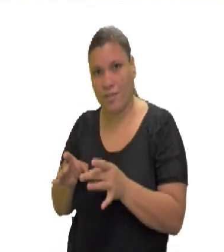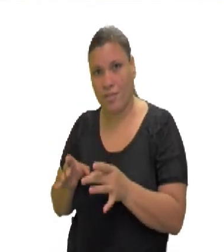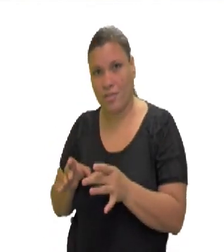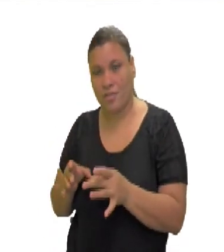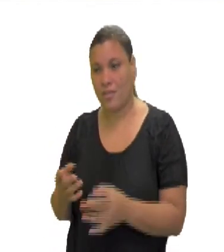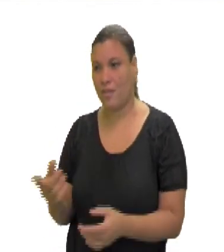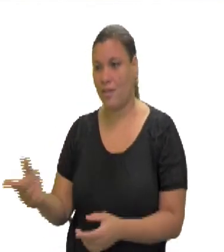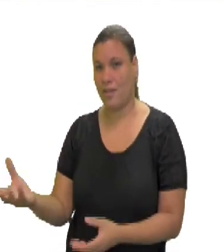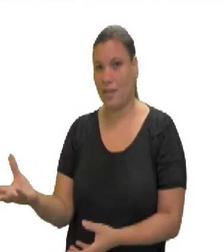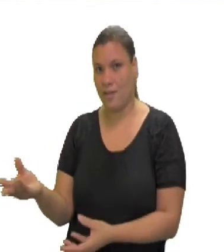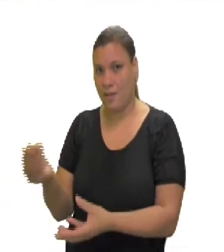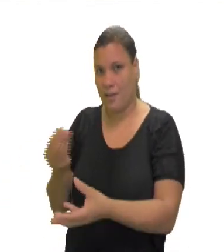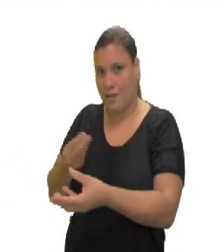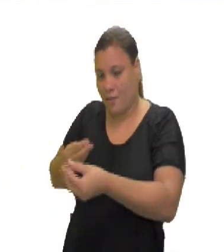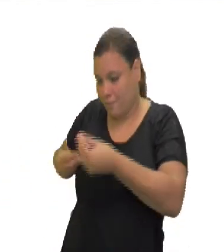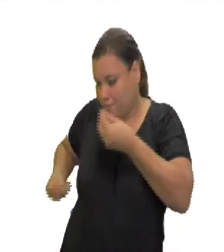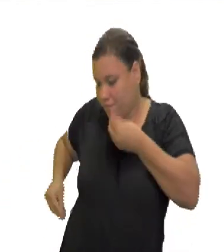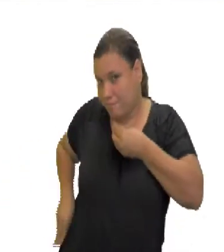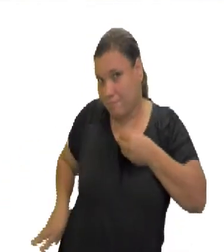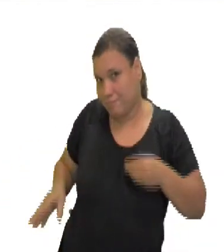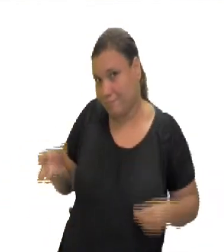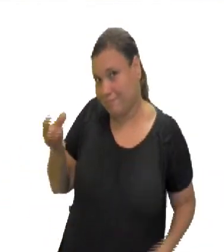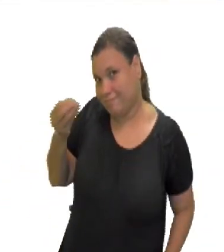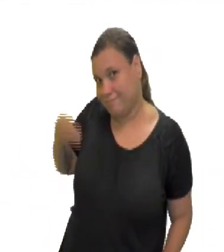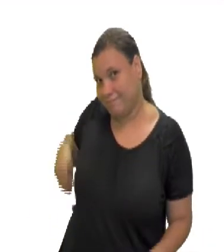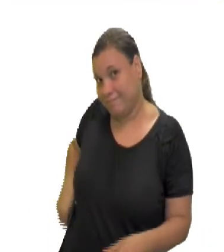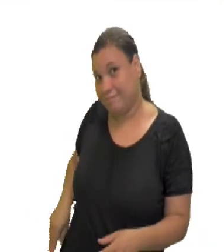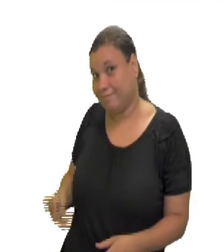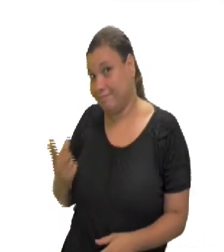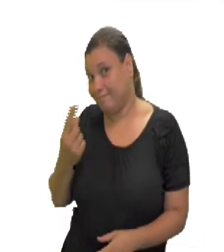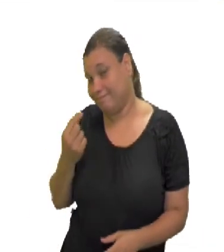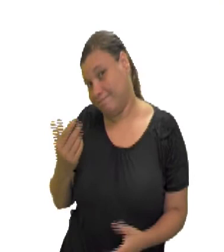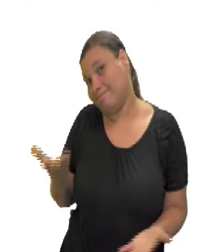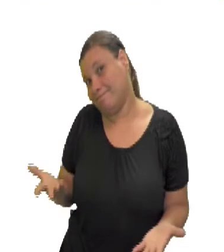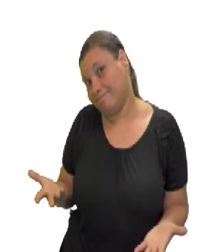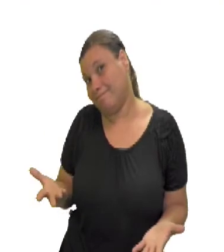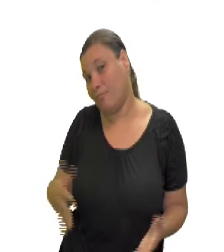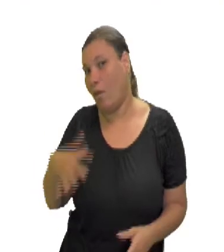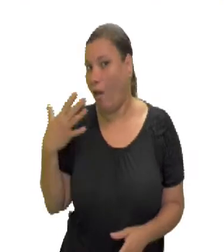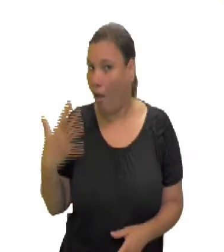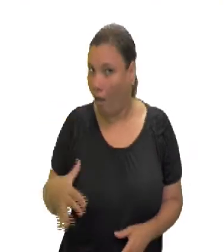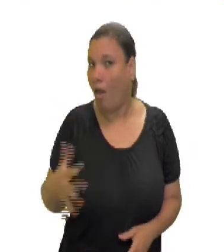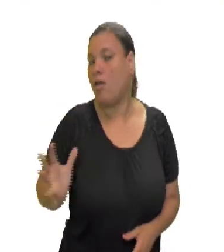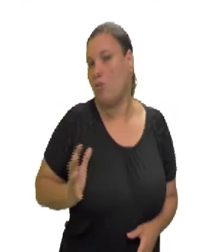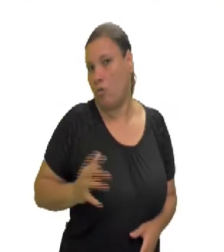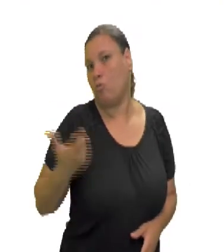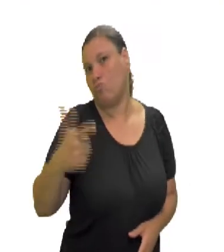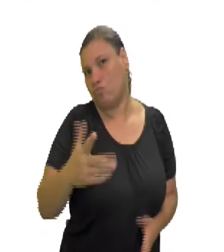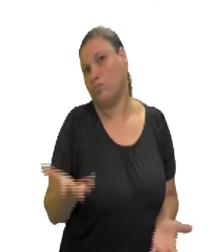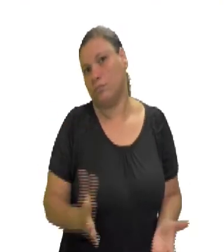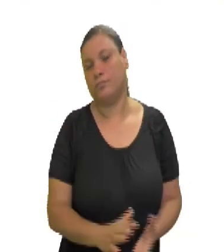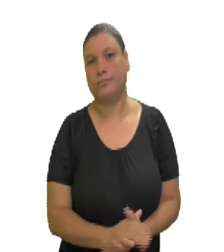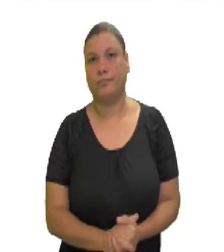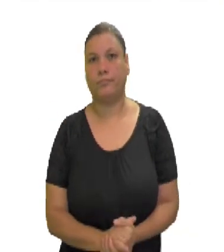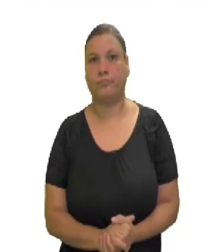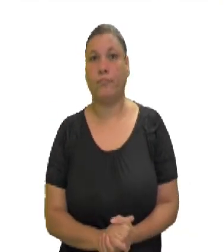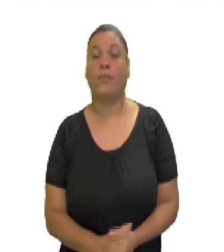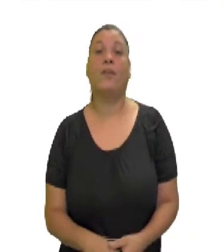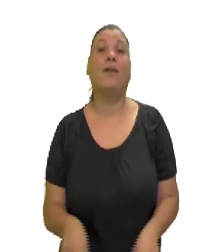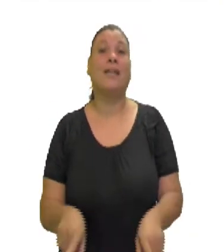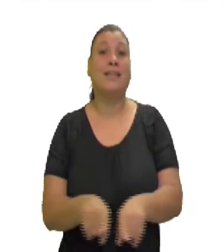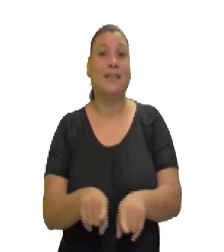na mineração dele. E isso então aconteceu com o abandono também das